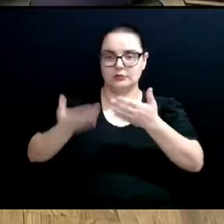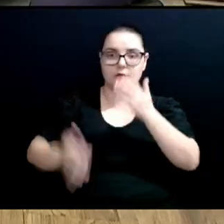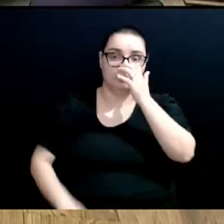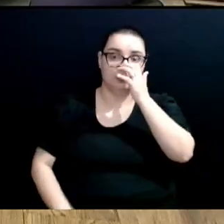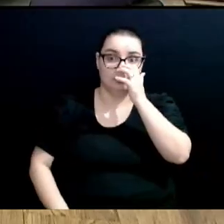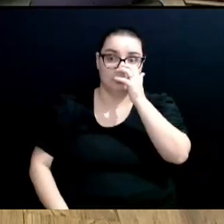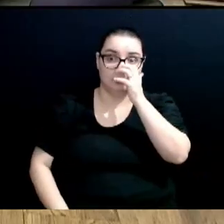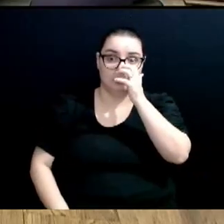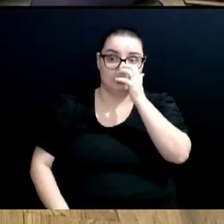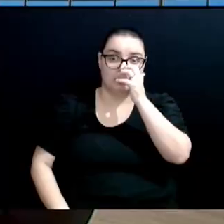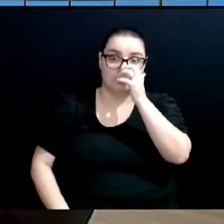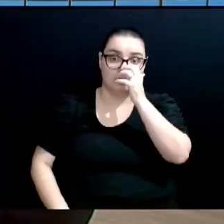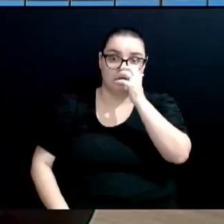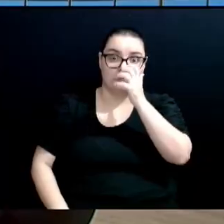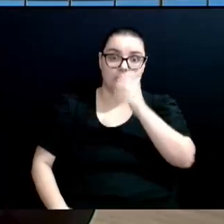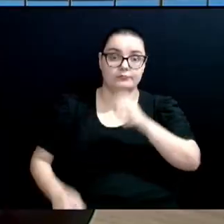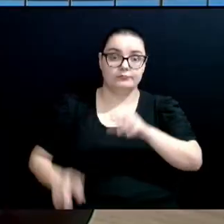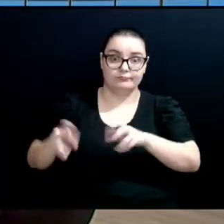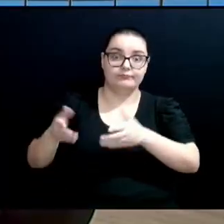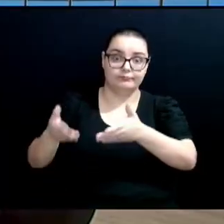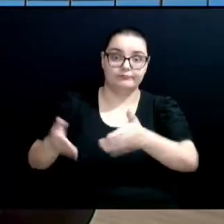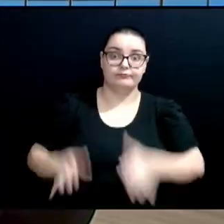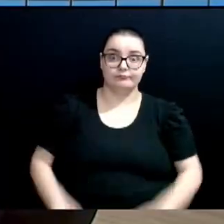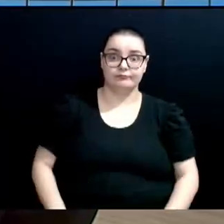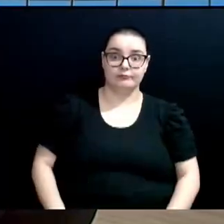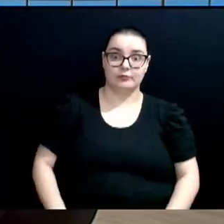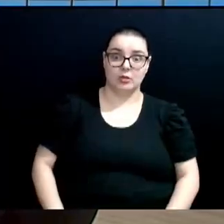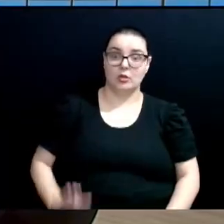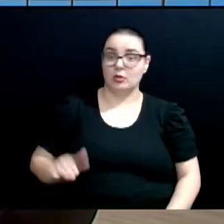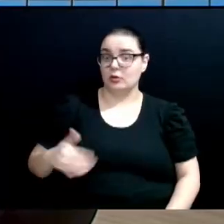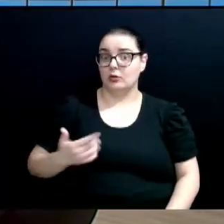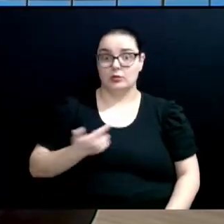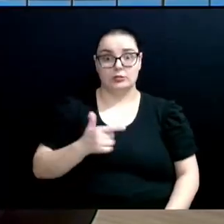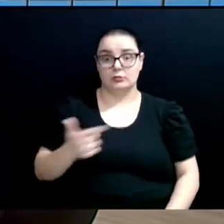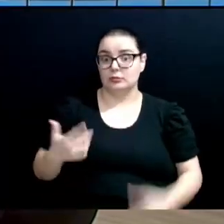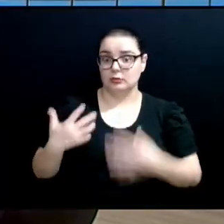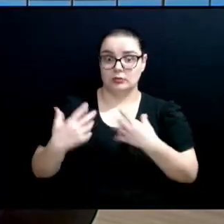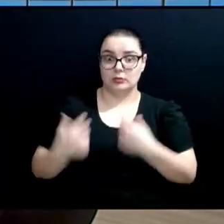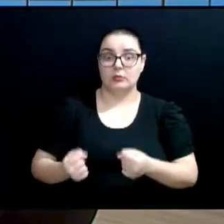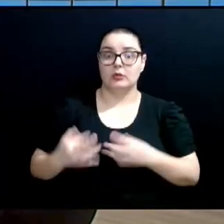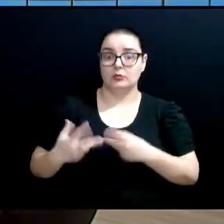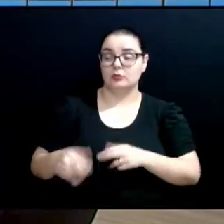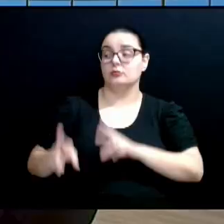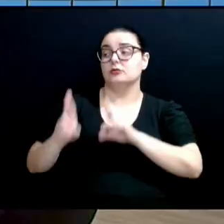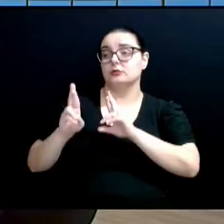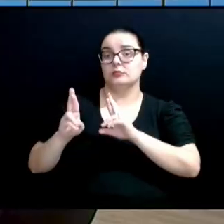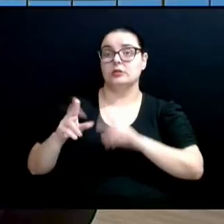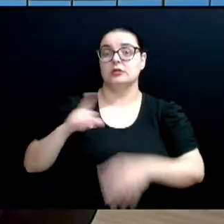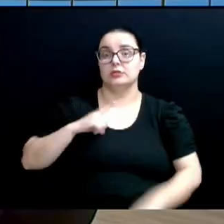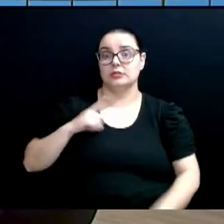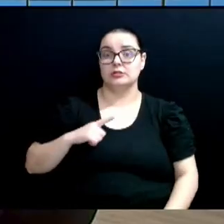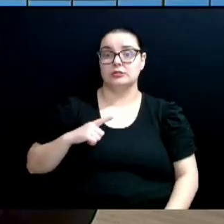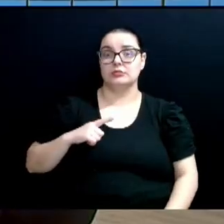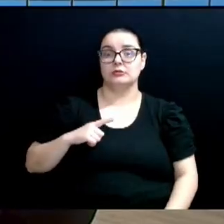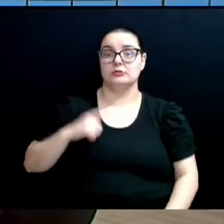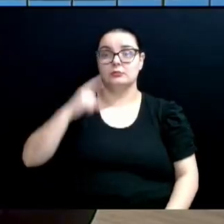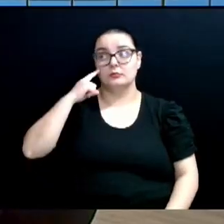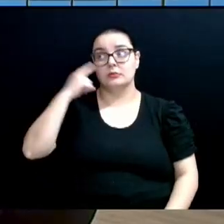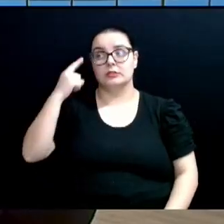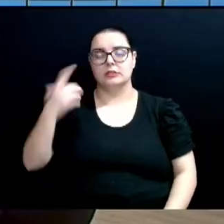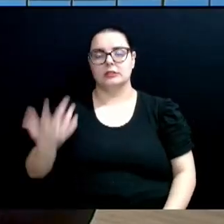Essa é a questão. Quando você não recebe aquilo que você esperava, que você tinha como expectativa,